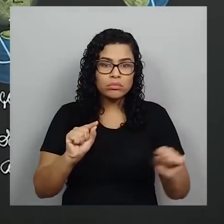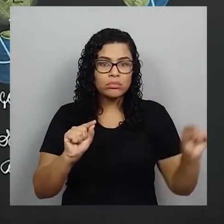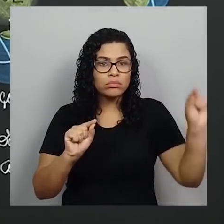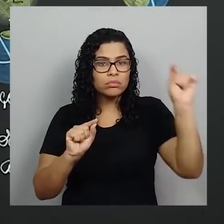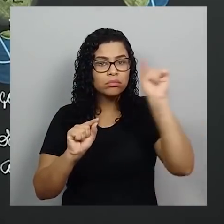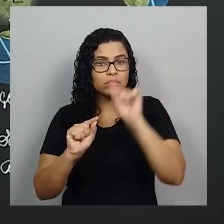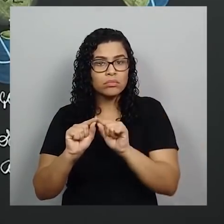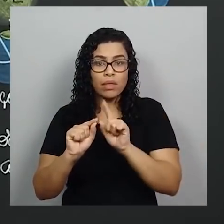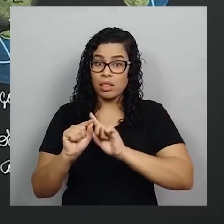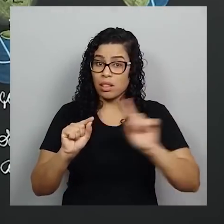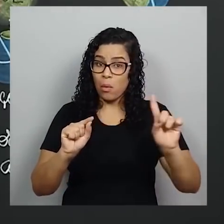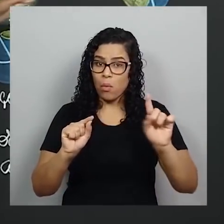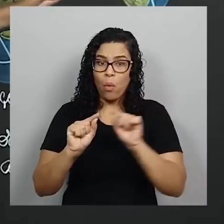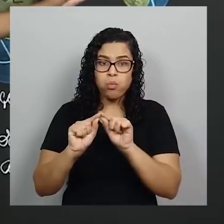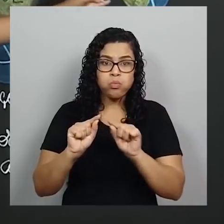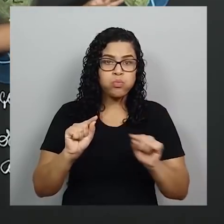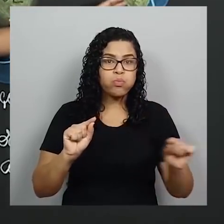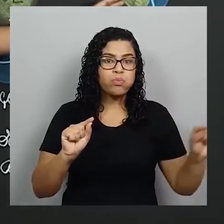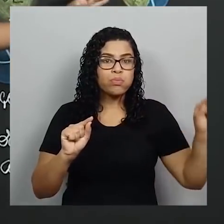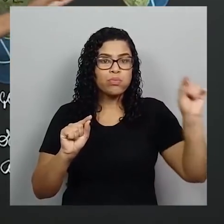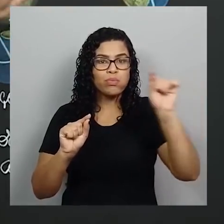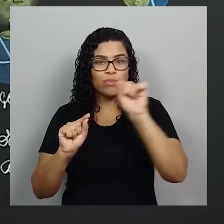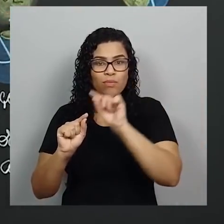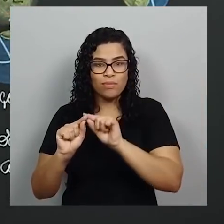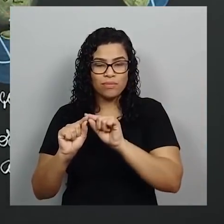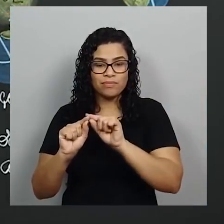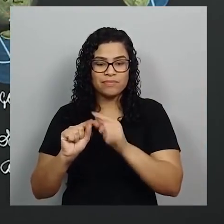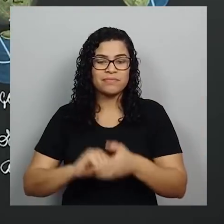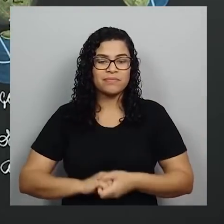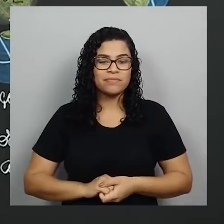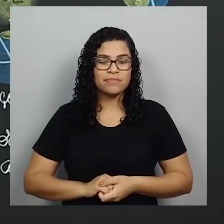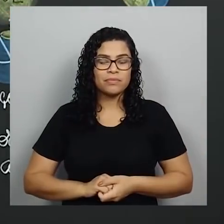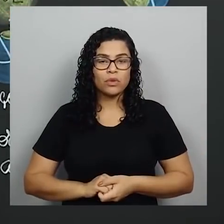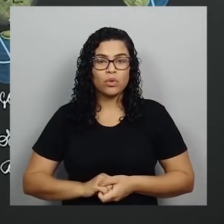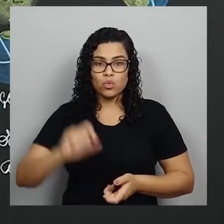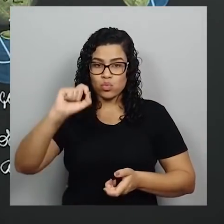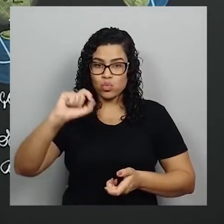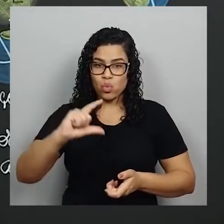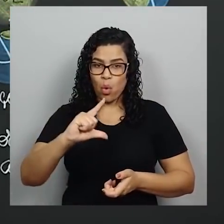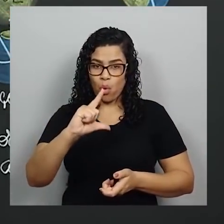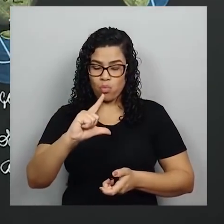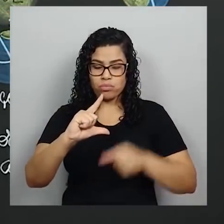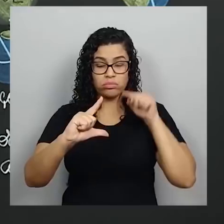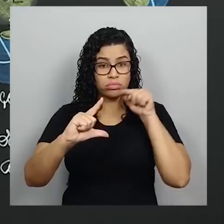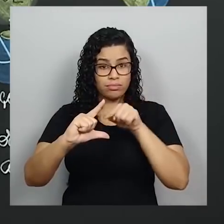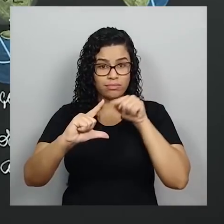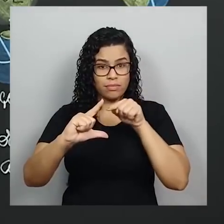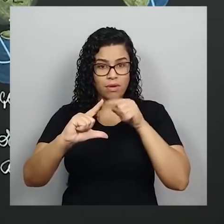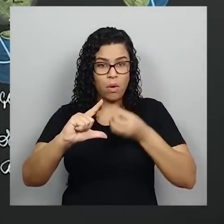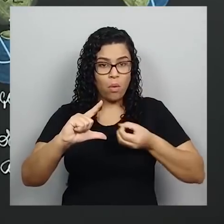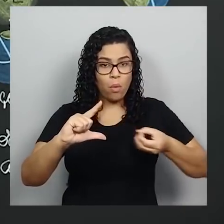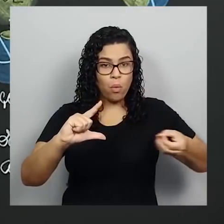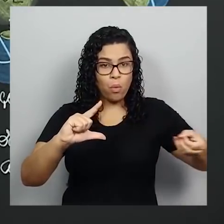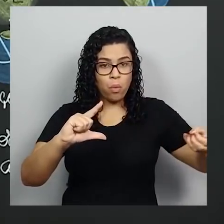alguns pontos a distância entre o Sol e a Terra é maior, em alguns pontos a distância entre esse Sol e essa Terra, ele é